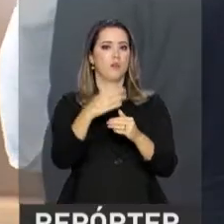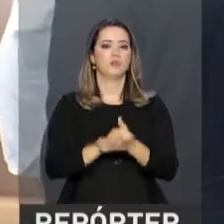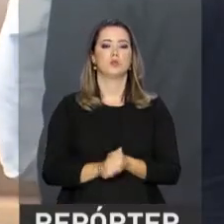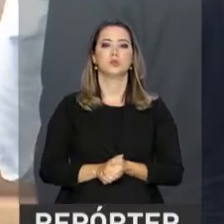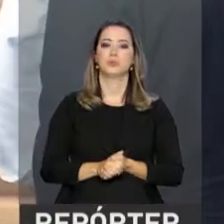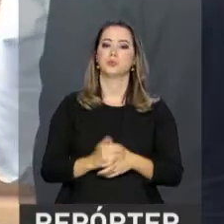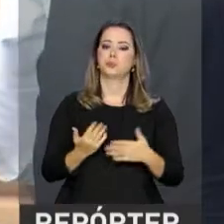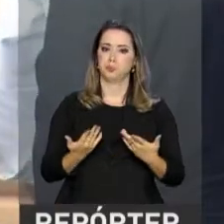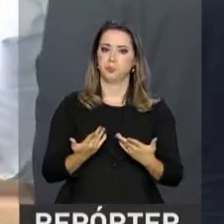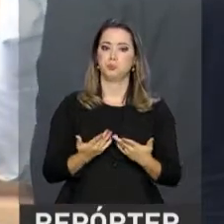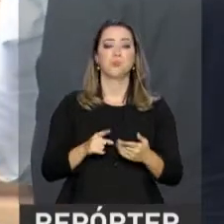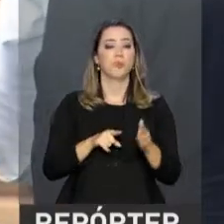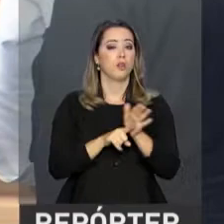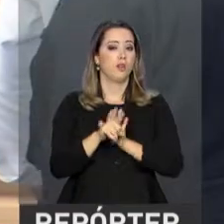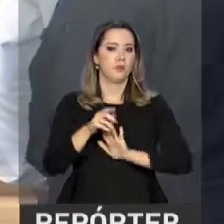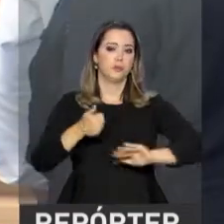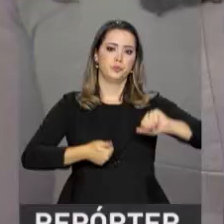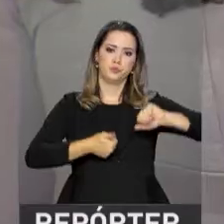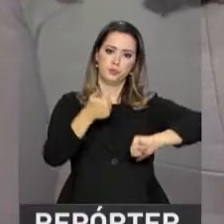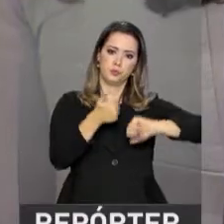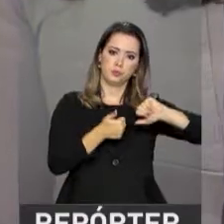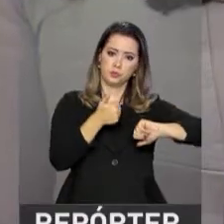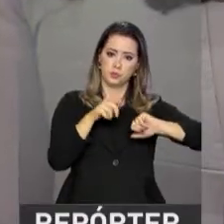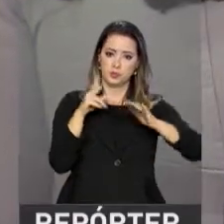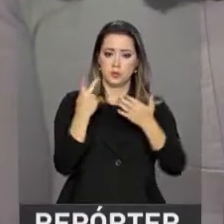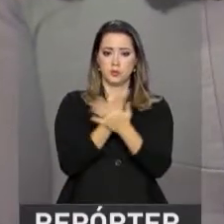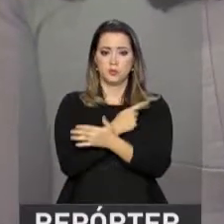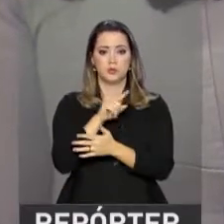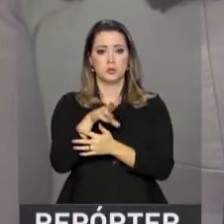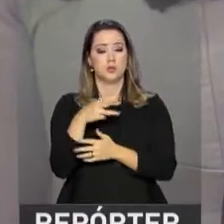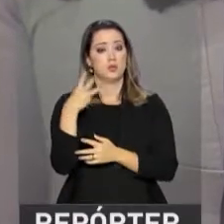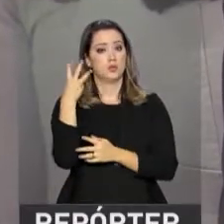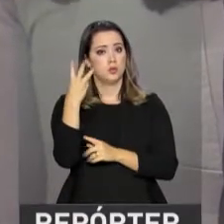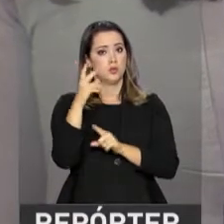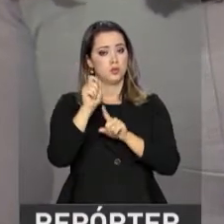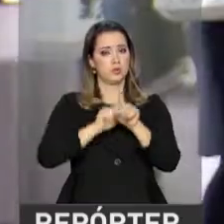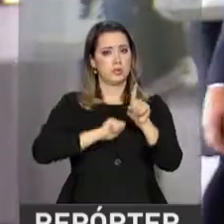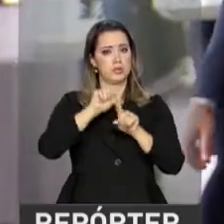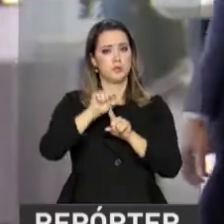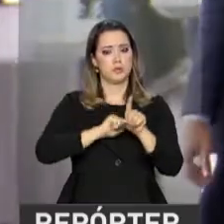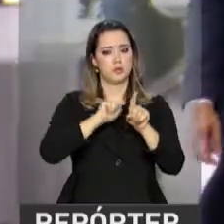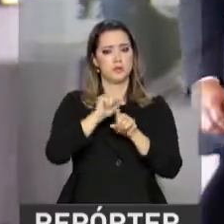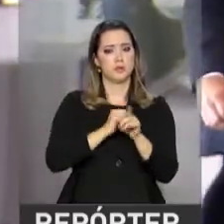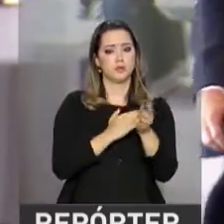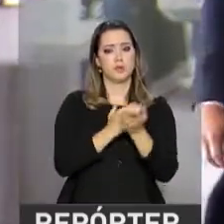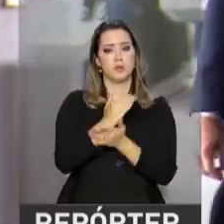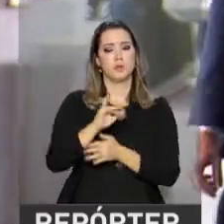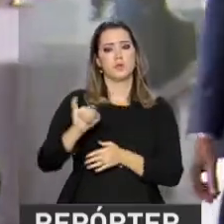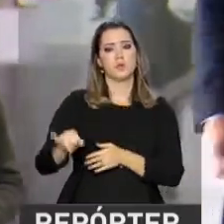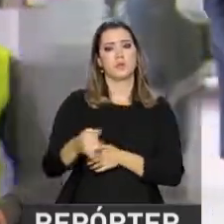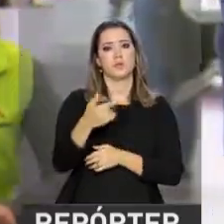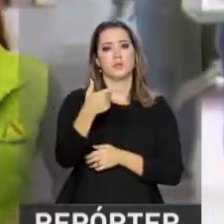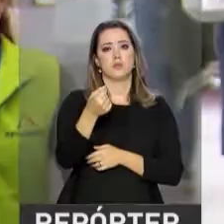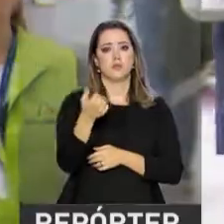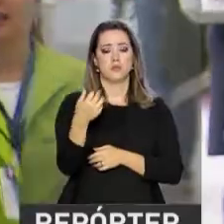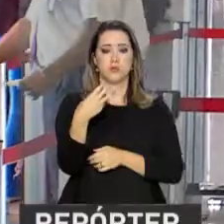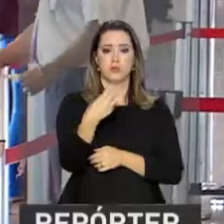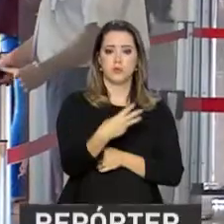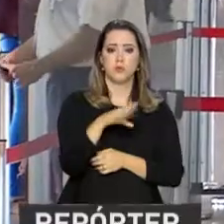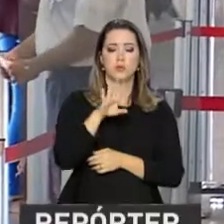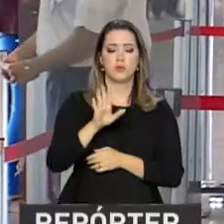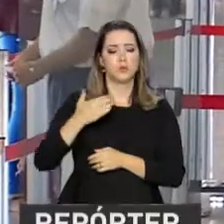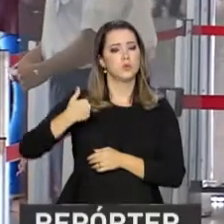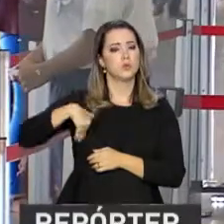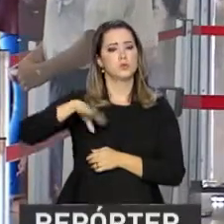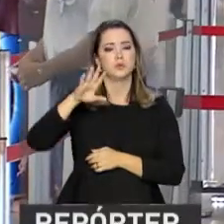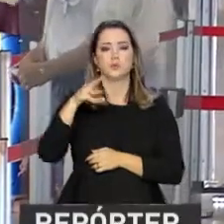pesquisa de satisfação dos passageiros é realizada trimestralmente desde janeiro de 2013 e já ouviu